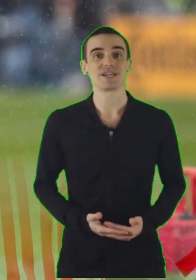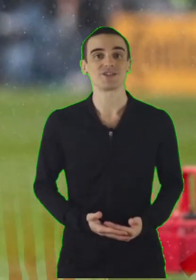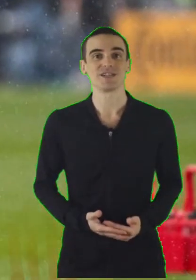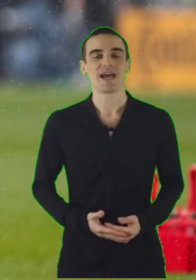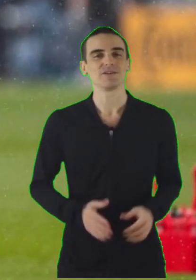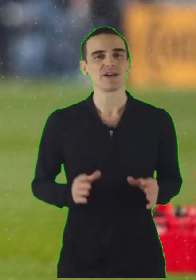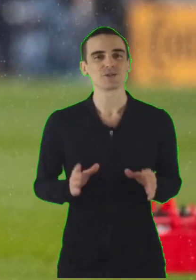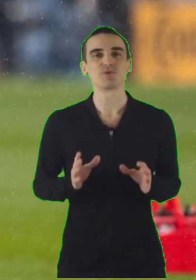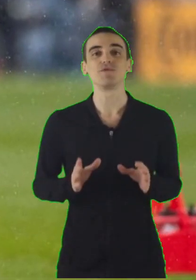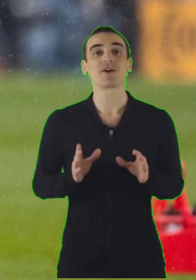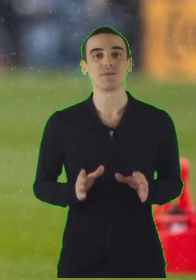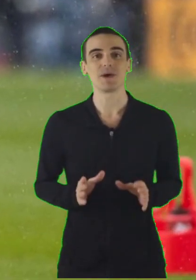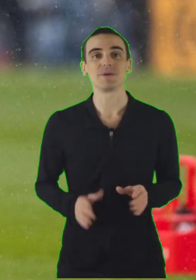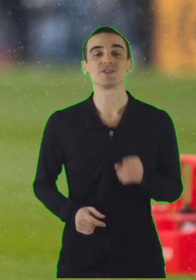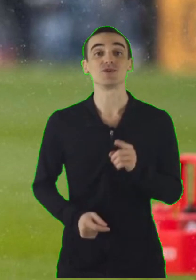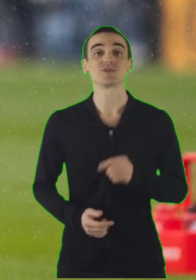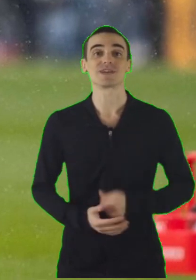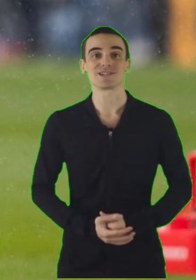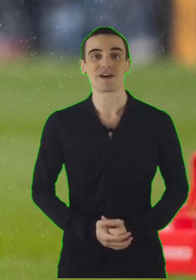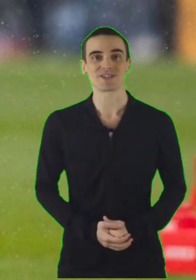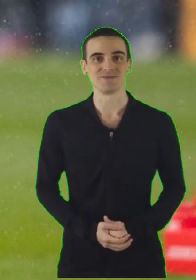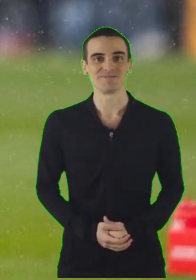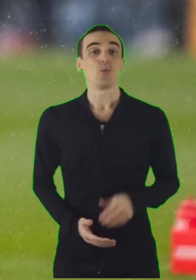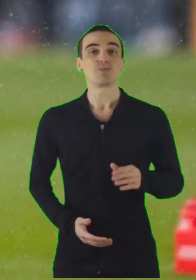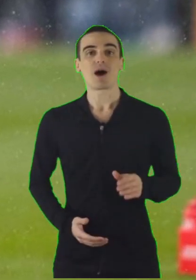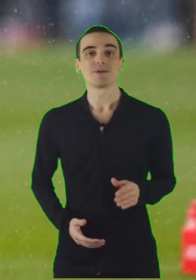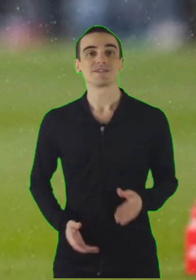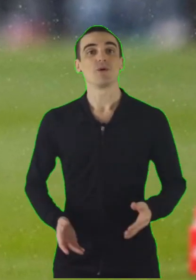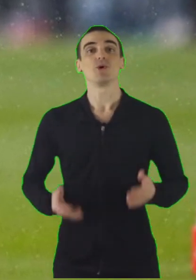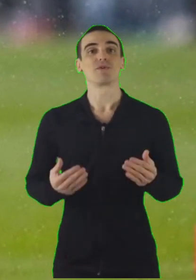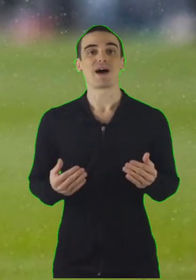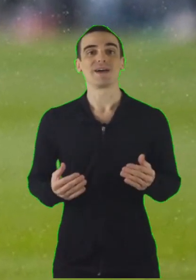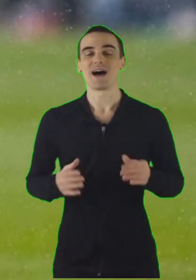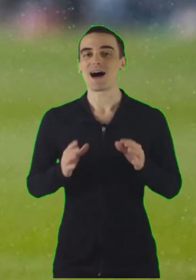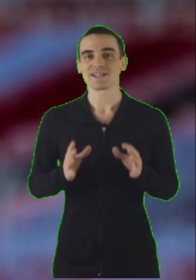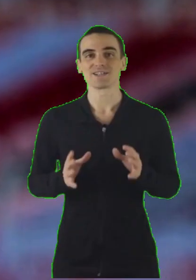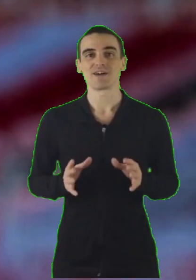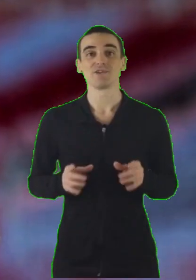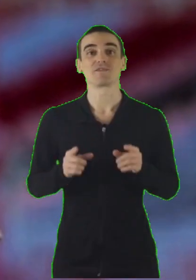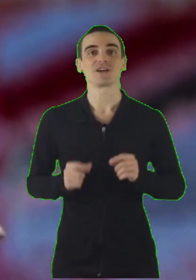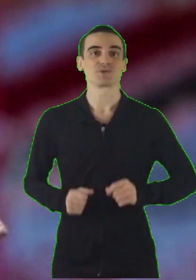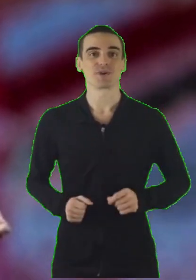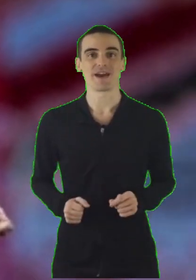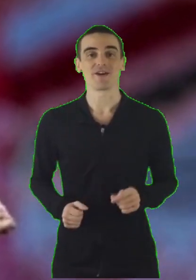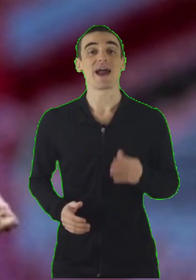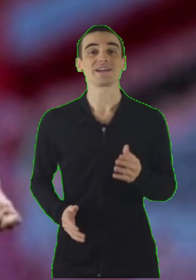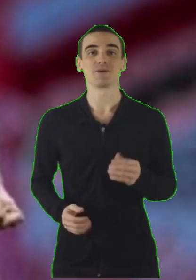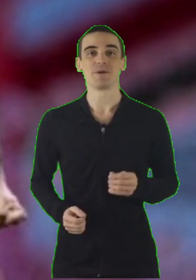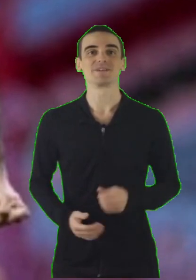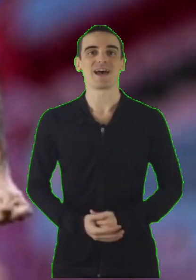o jogador que teria sido recomendado ao cabuloso foi revelado pelo huracán na Argentina onde iniciou sua carreira profissional em